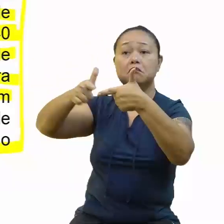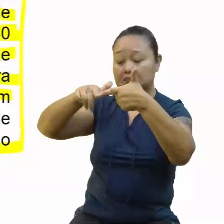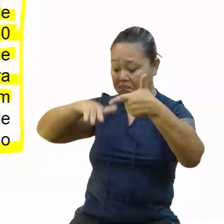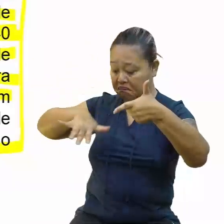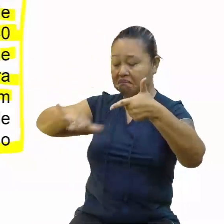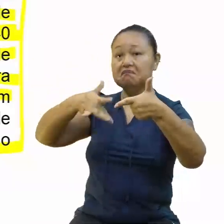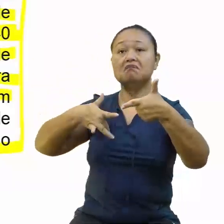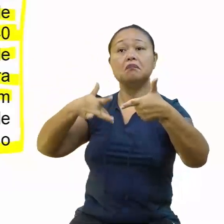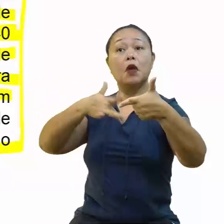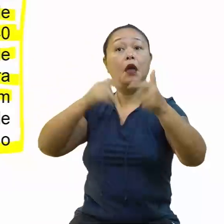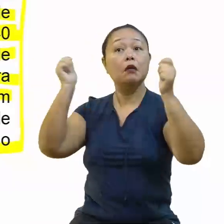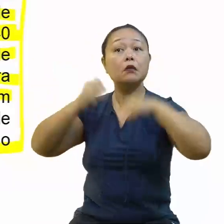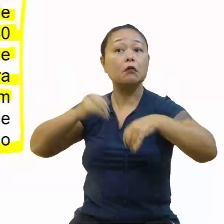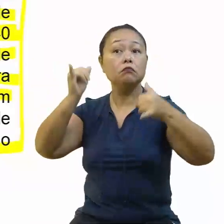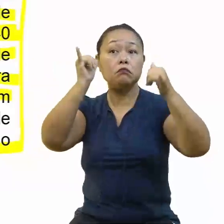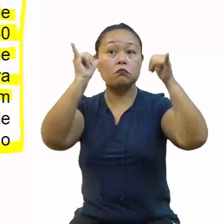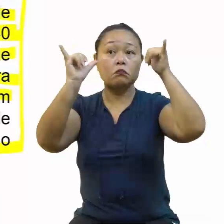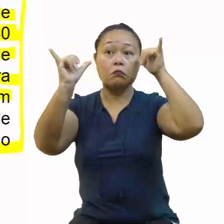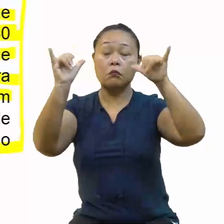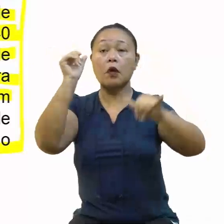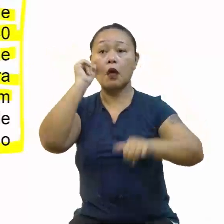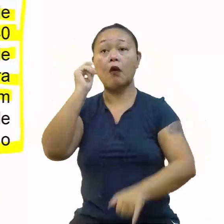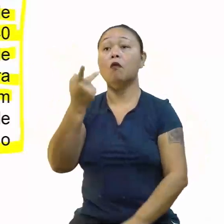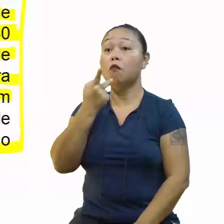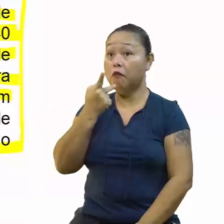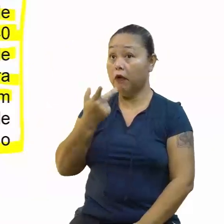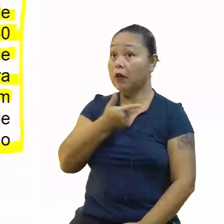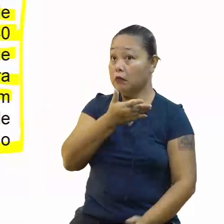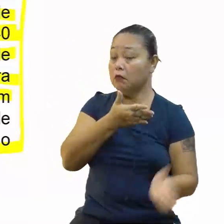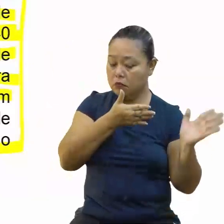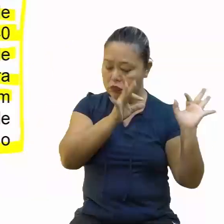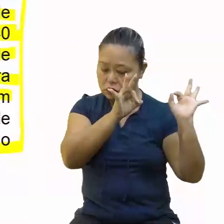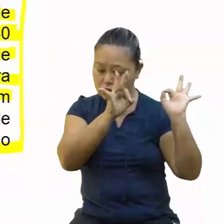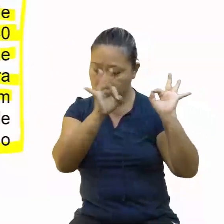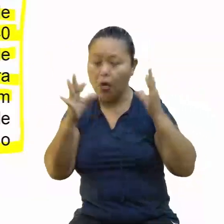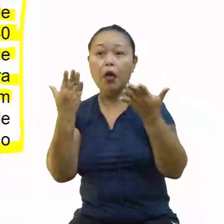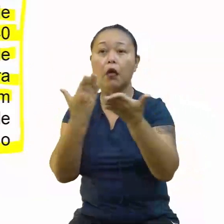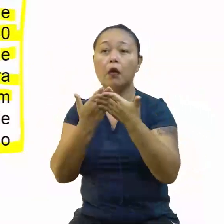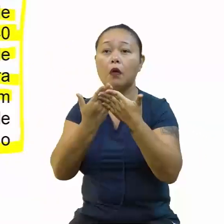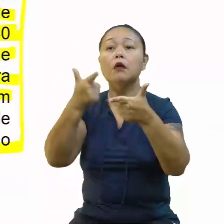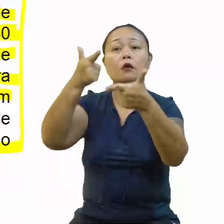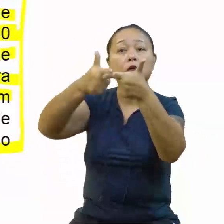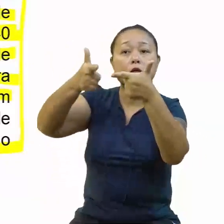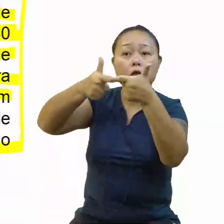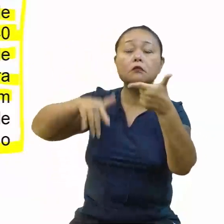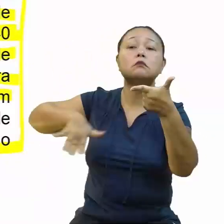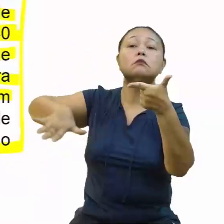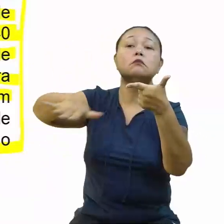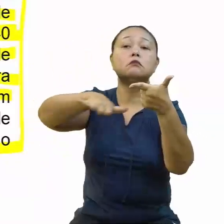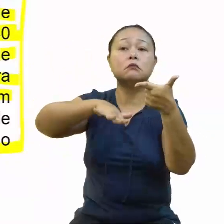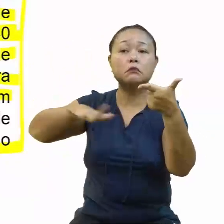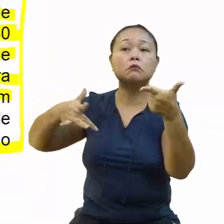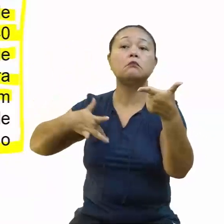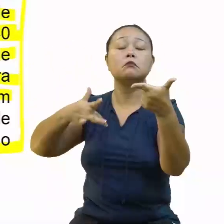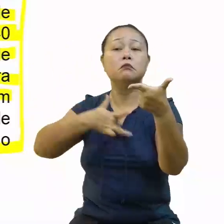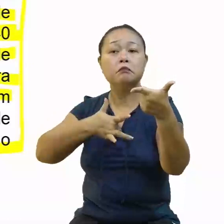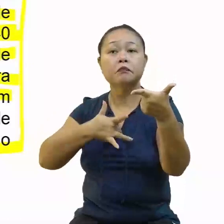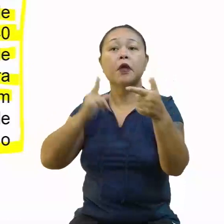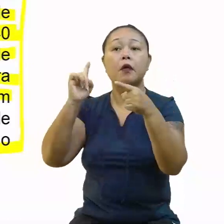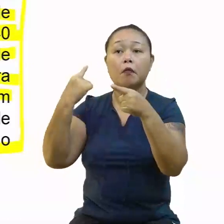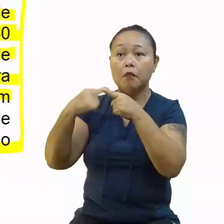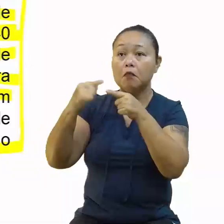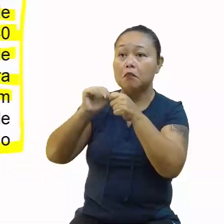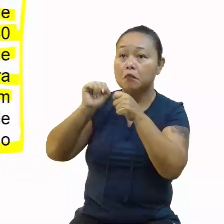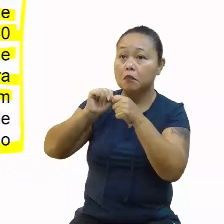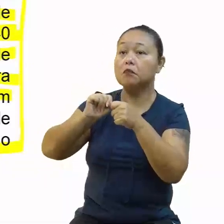ser evitados. Nossa aula nós também falamos, né, sobre esses problemas de saúde que são piorados por conta da